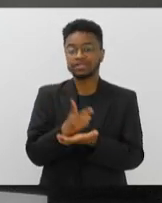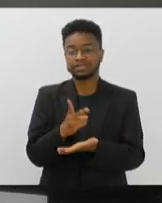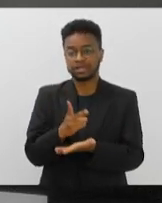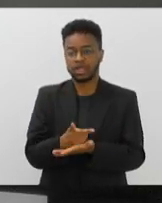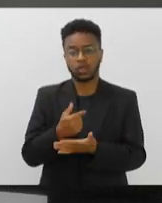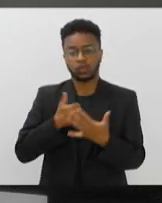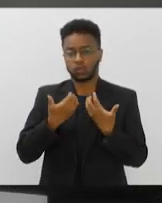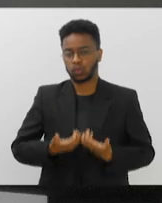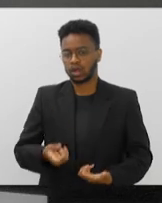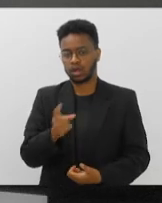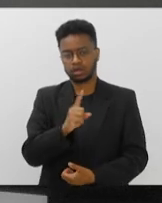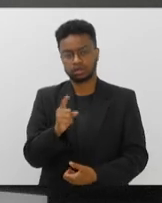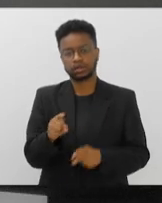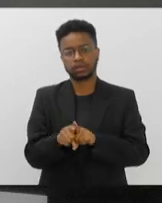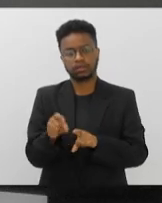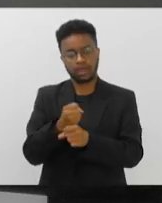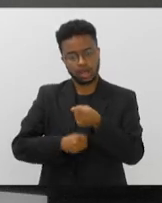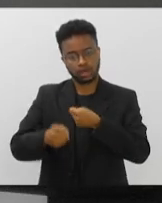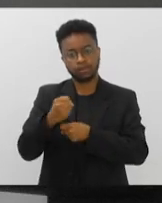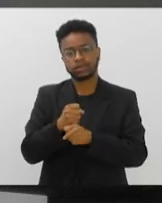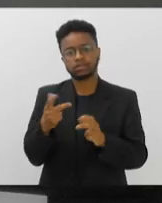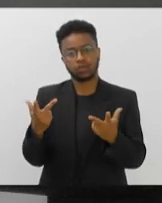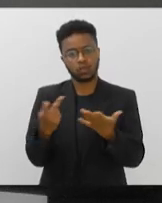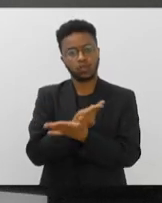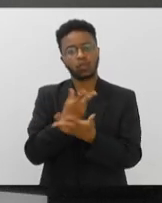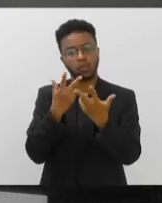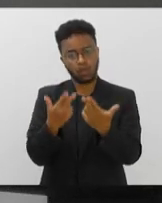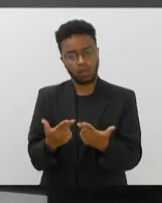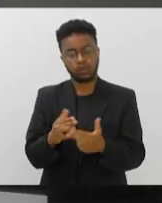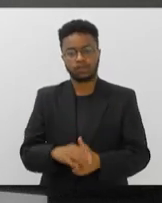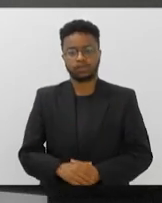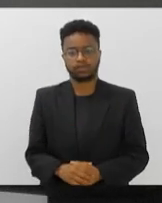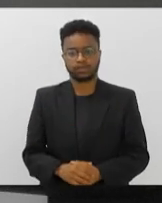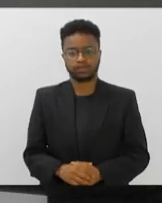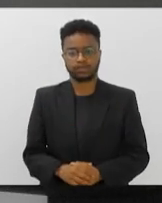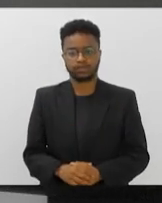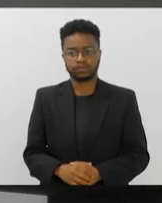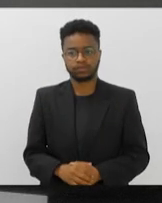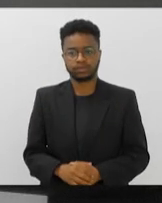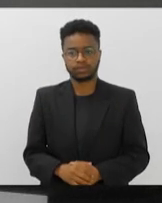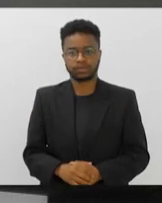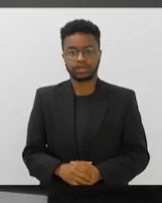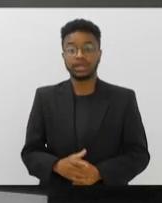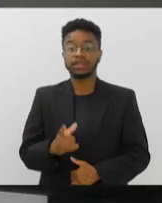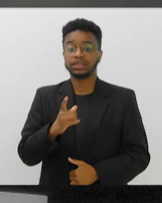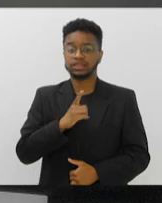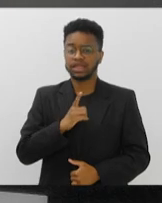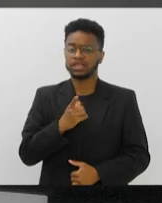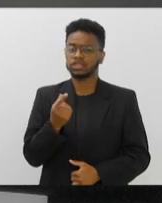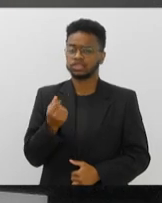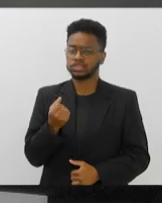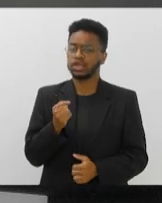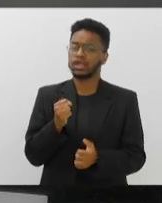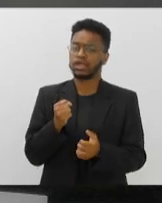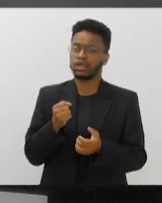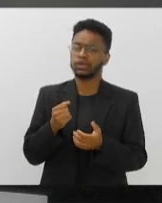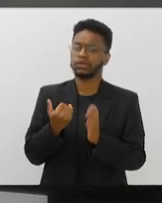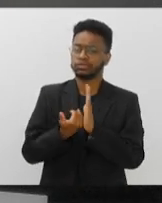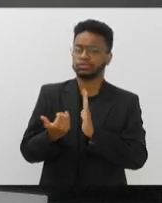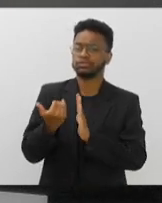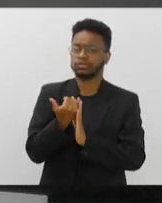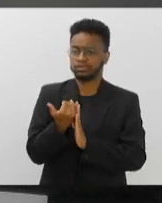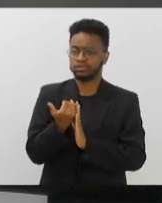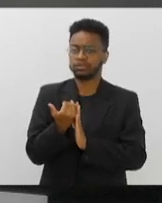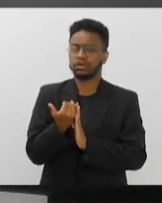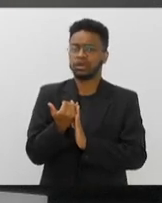canso de repetir e ano passado aconteceu de novo existem oceanos de dinheiro passando por cima das